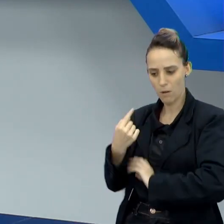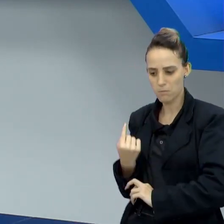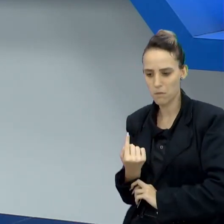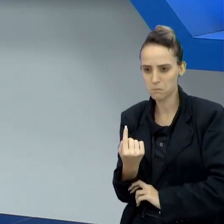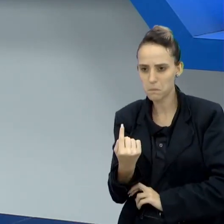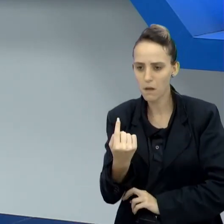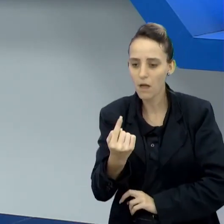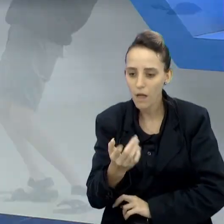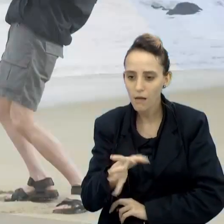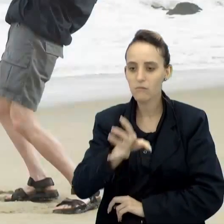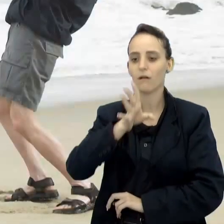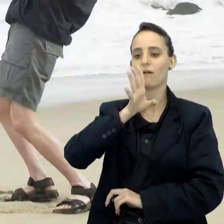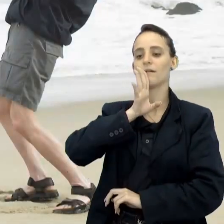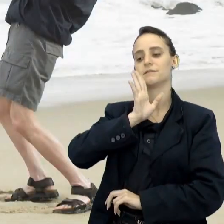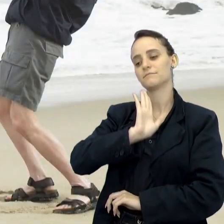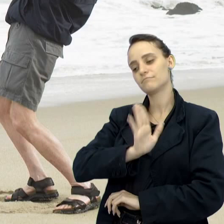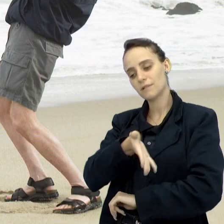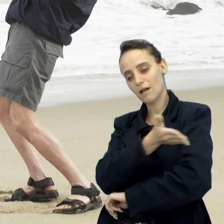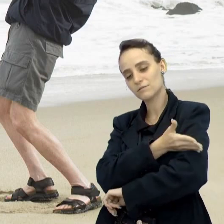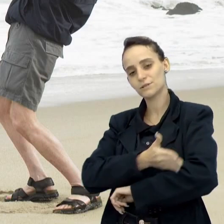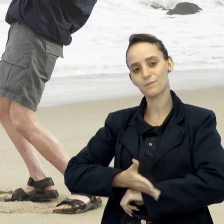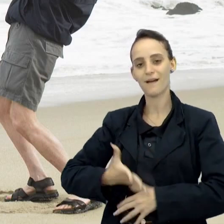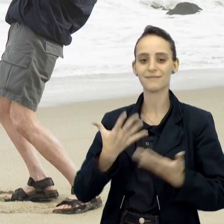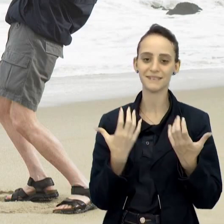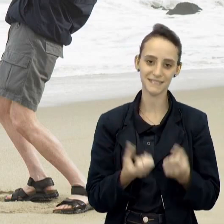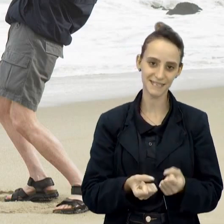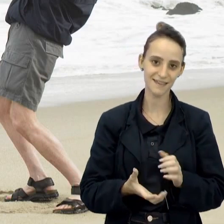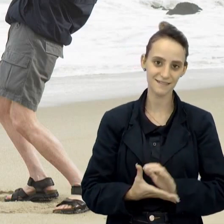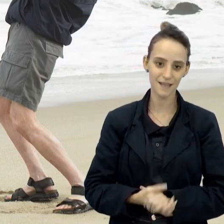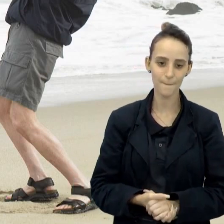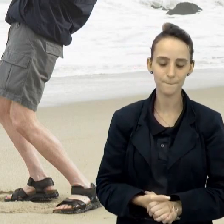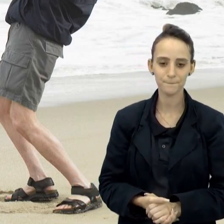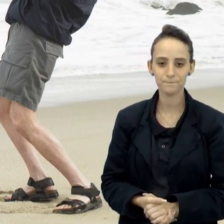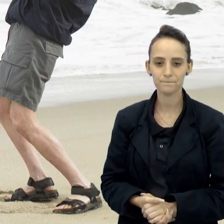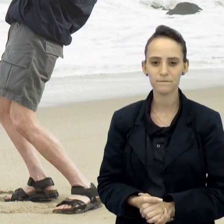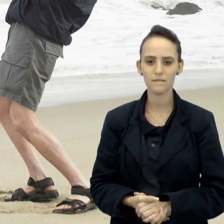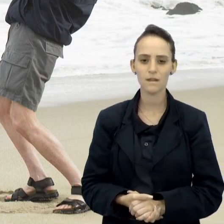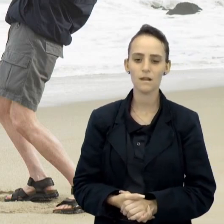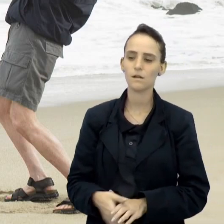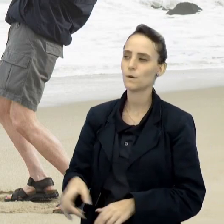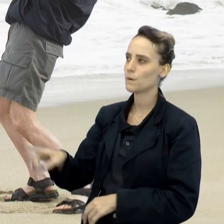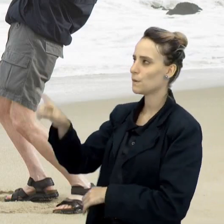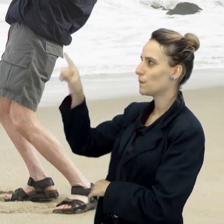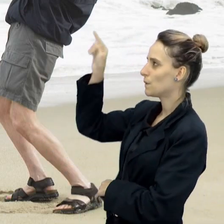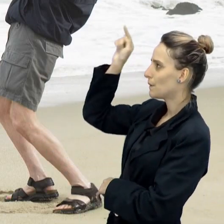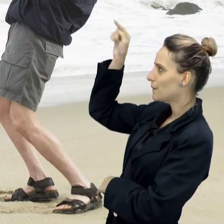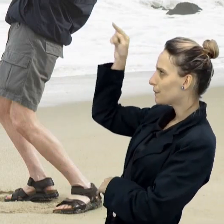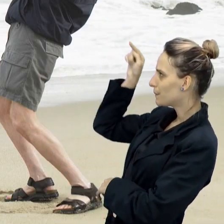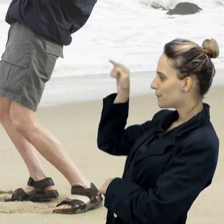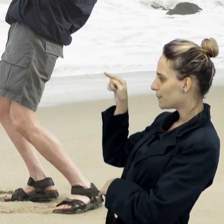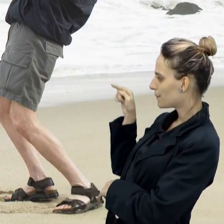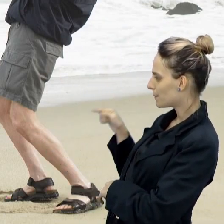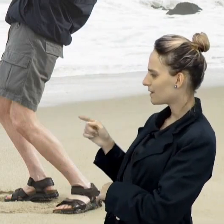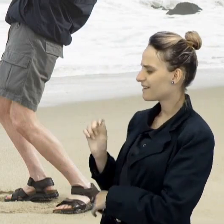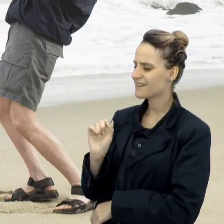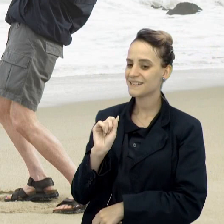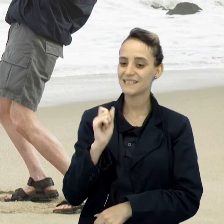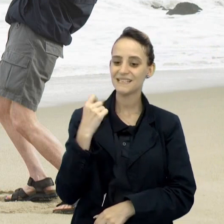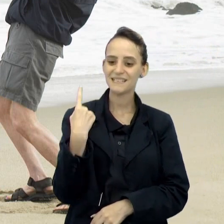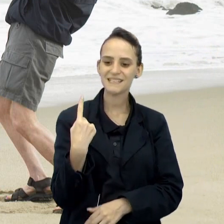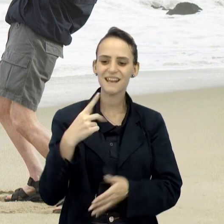para entendermos a cultura. Vai aparecer aí na tela para vocês. O que é estranhamento? Né?